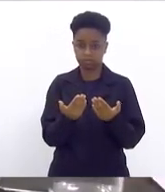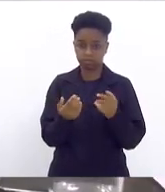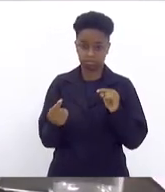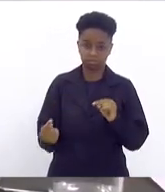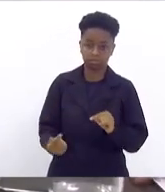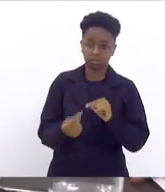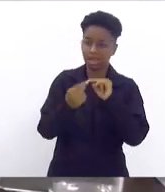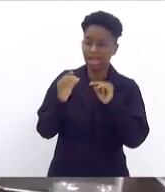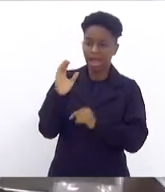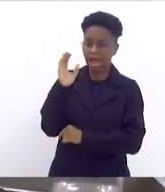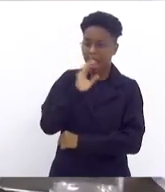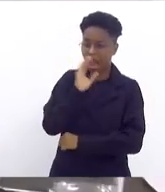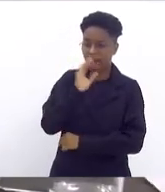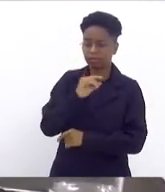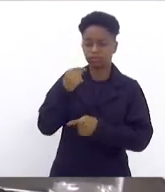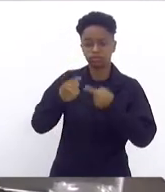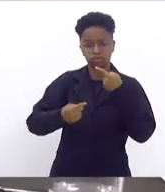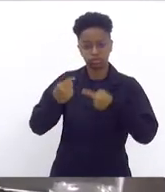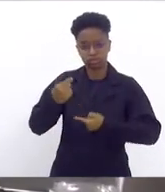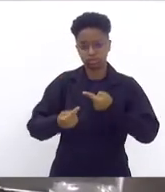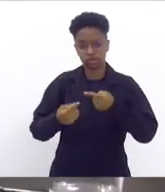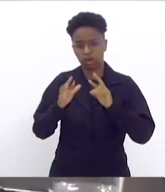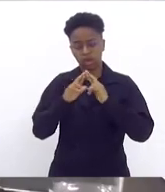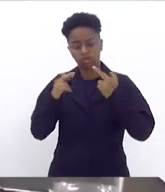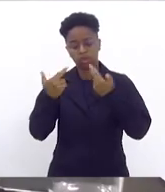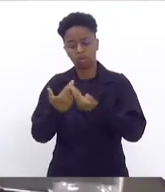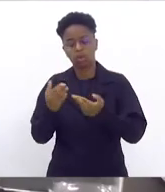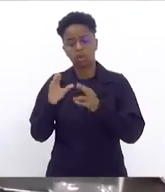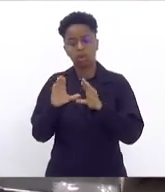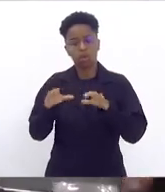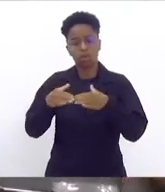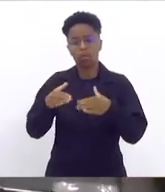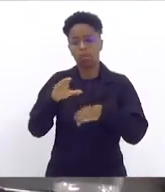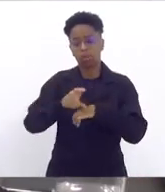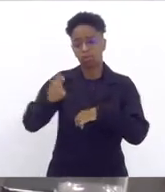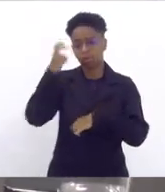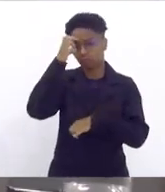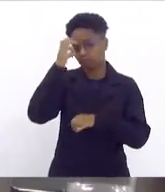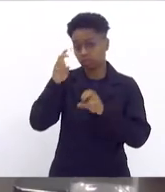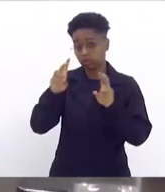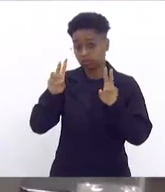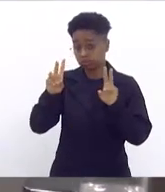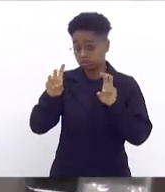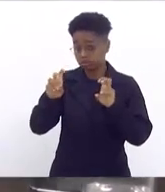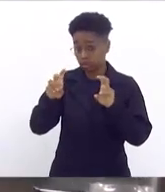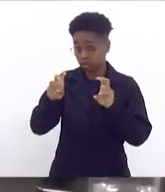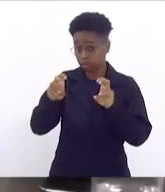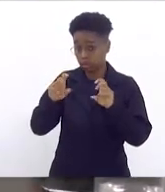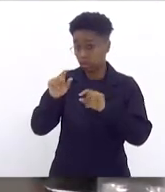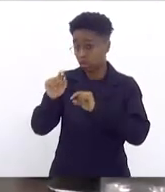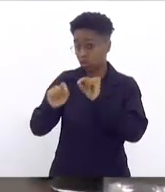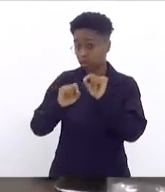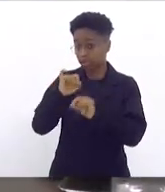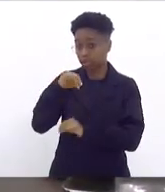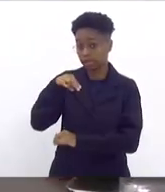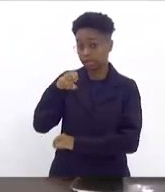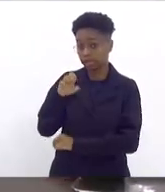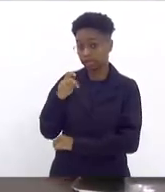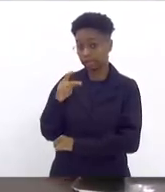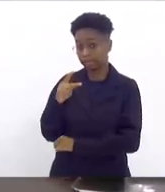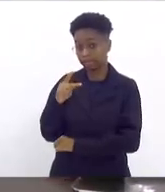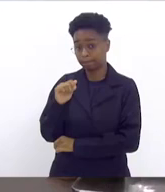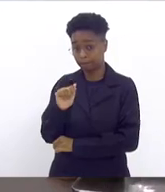uma rápida discussão na reunião da Comissão de Cultura acerca do que o INEPAC deve